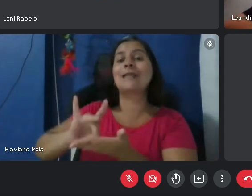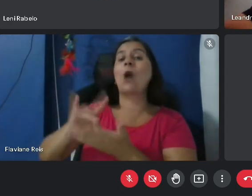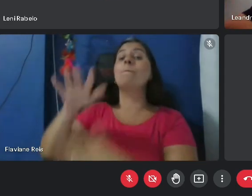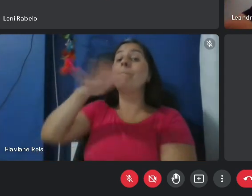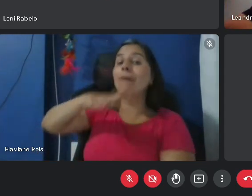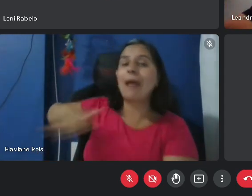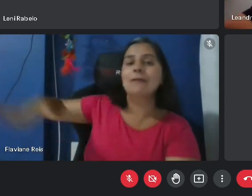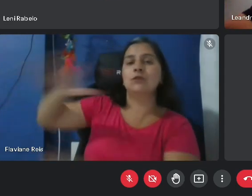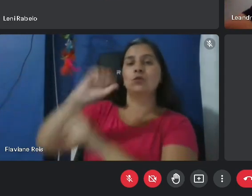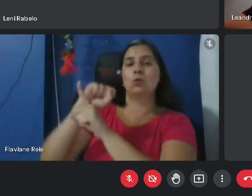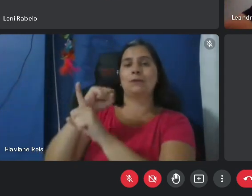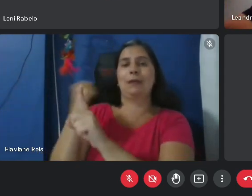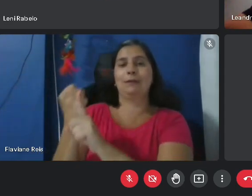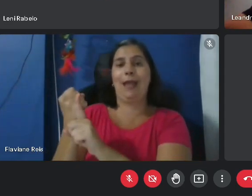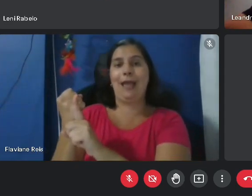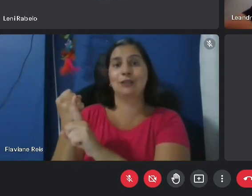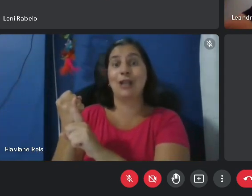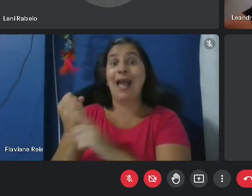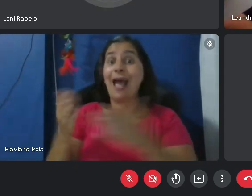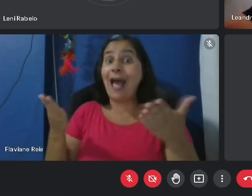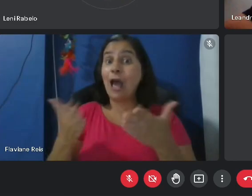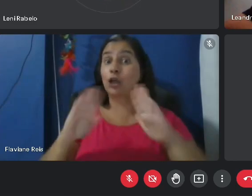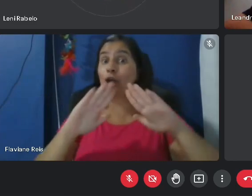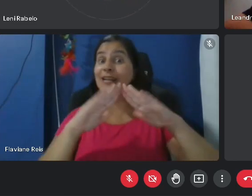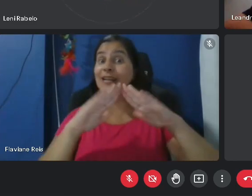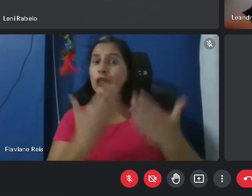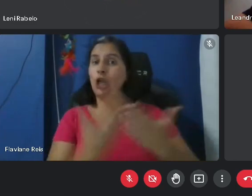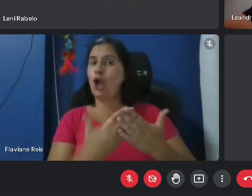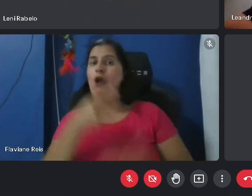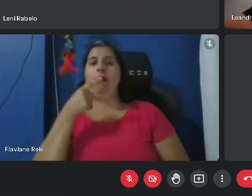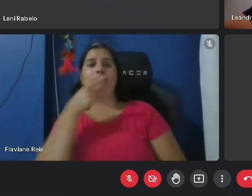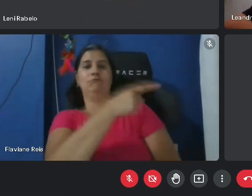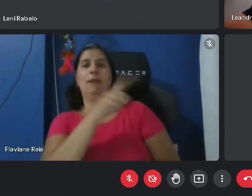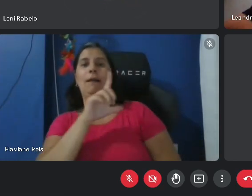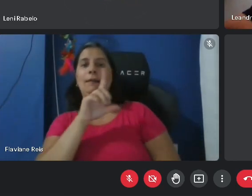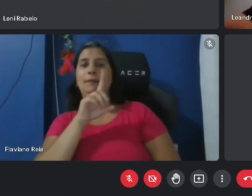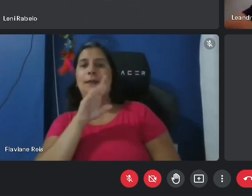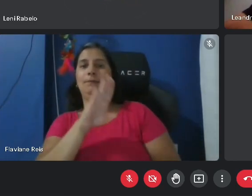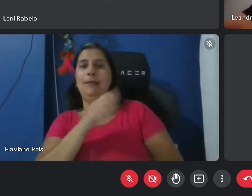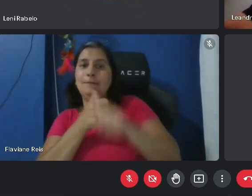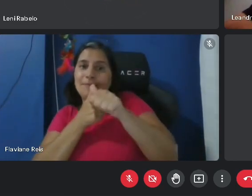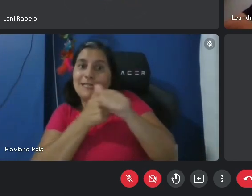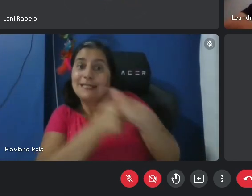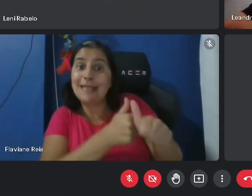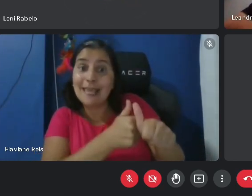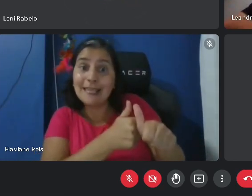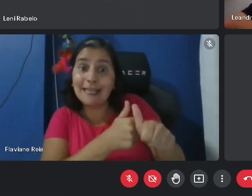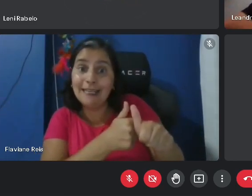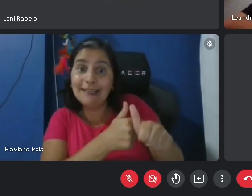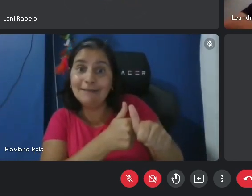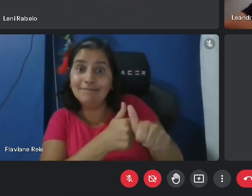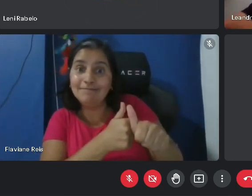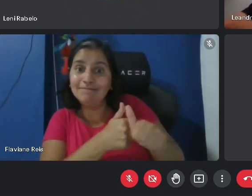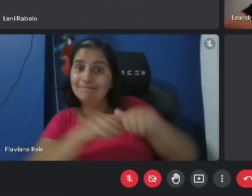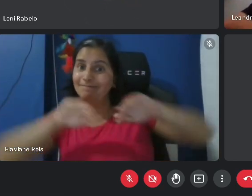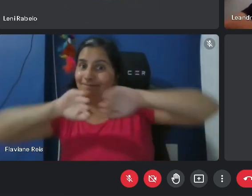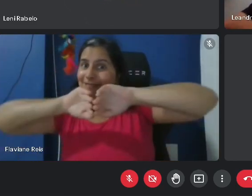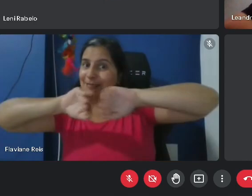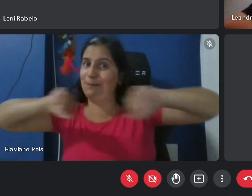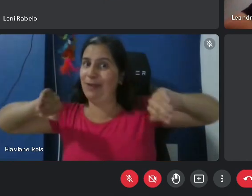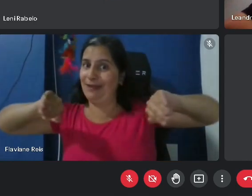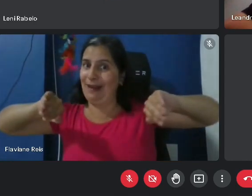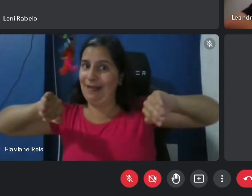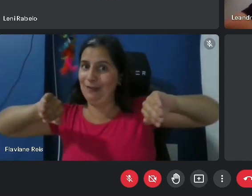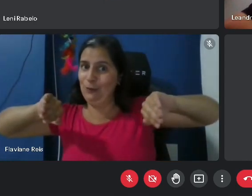que não é só a questão da língua, a questão da social. Precisa também a LDB estar